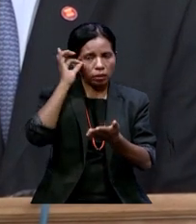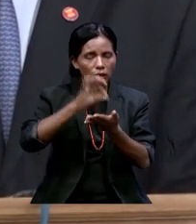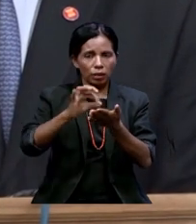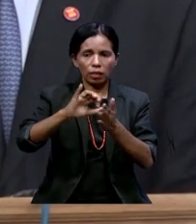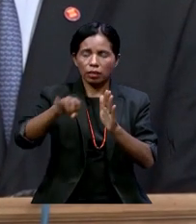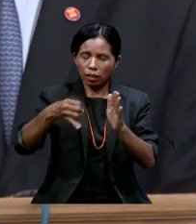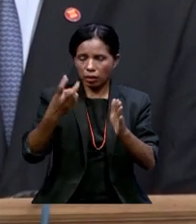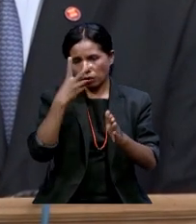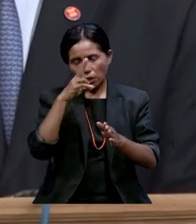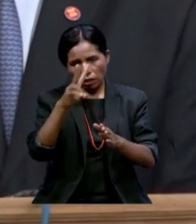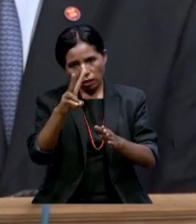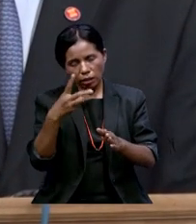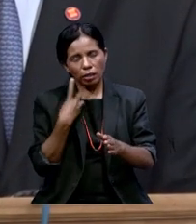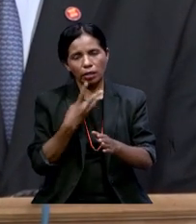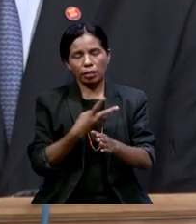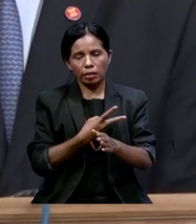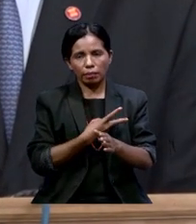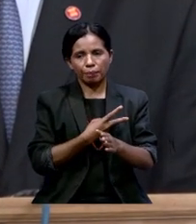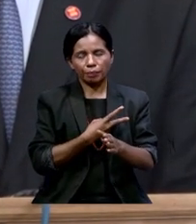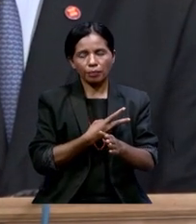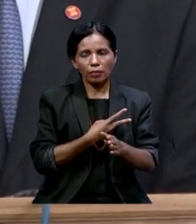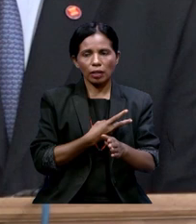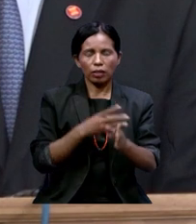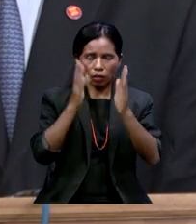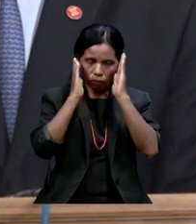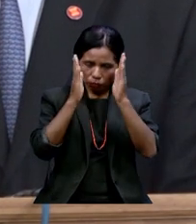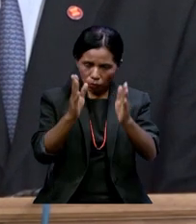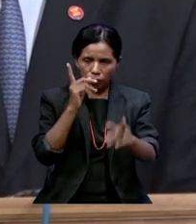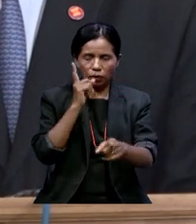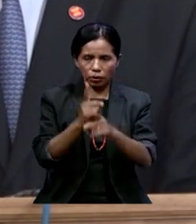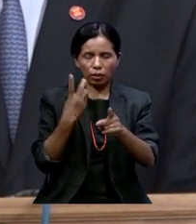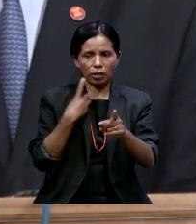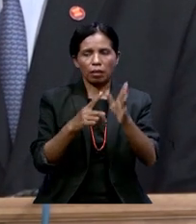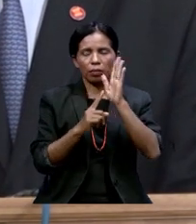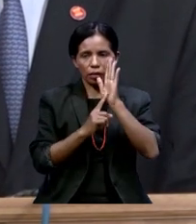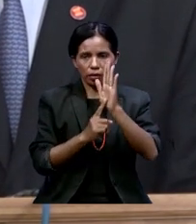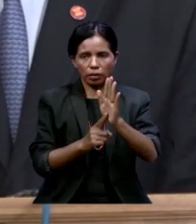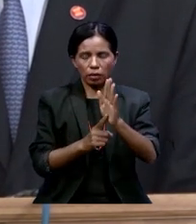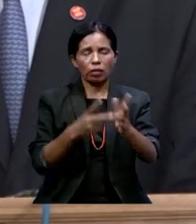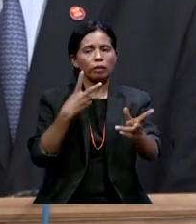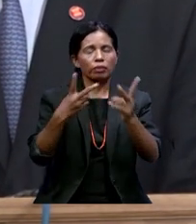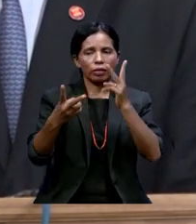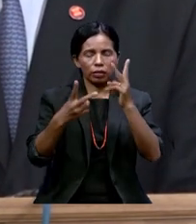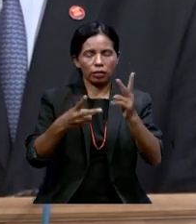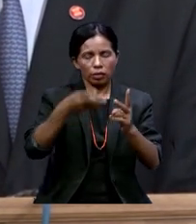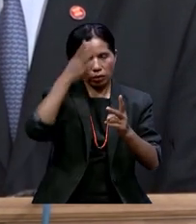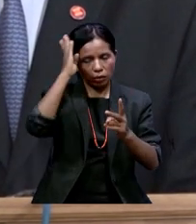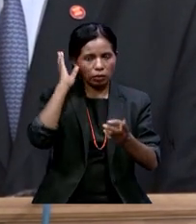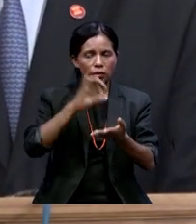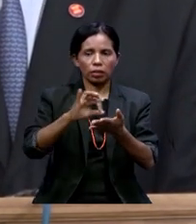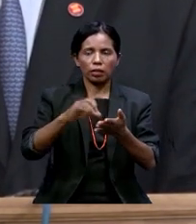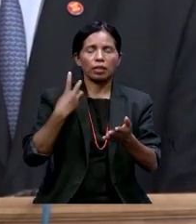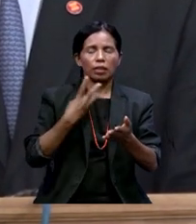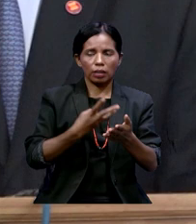Maihare itani preparativos ser na Roto e tem a seriedade do Nicolai e a minha toca tá a visita senhor secretário-geral e tem